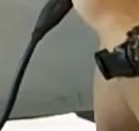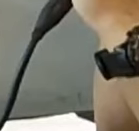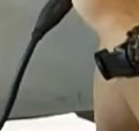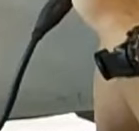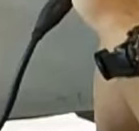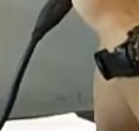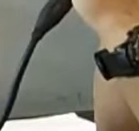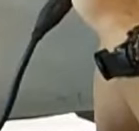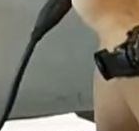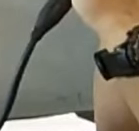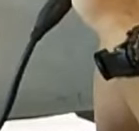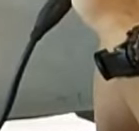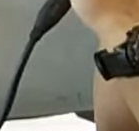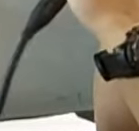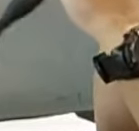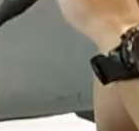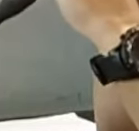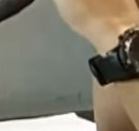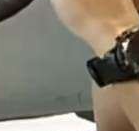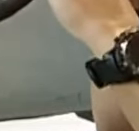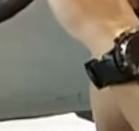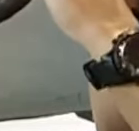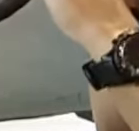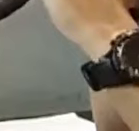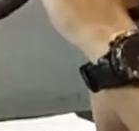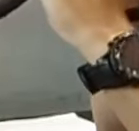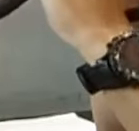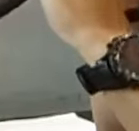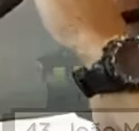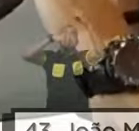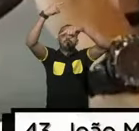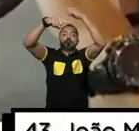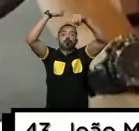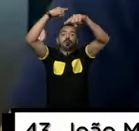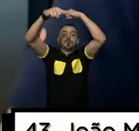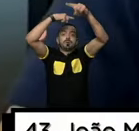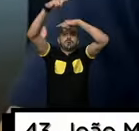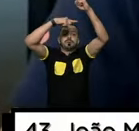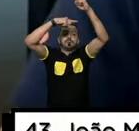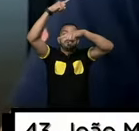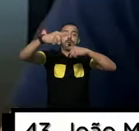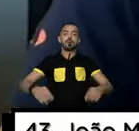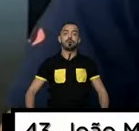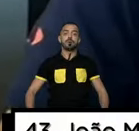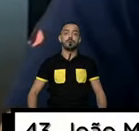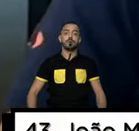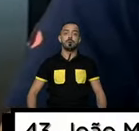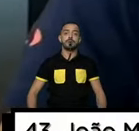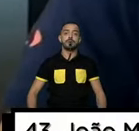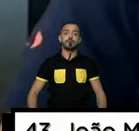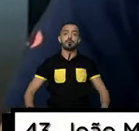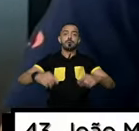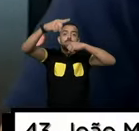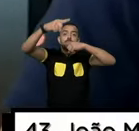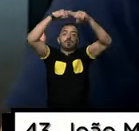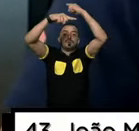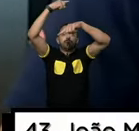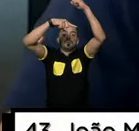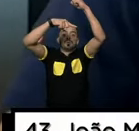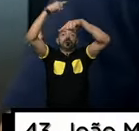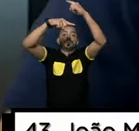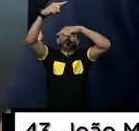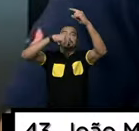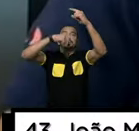o milito ataca o Cruzeiro Guilherme o Cruzeiro vai para ataque de novo aí Artur gomas fica com a bola